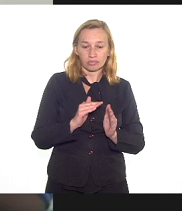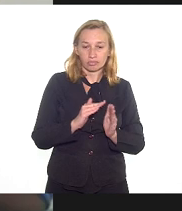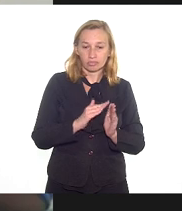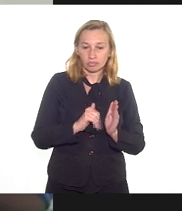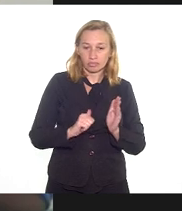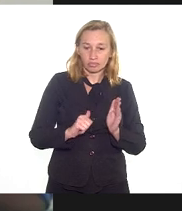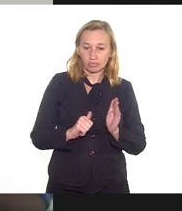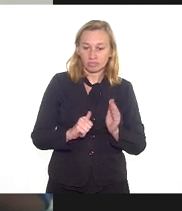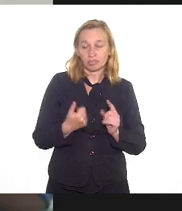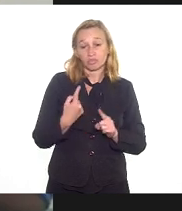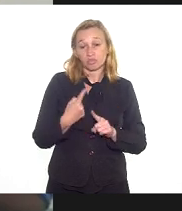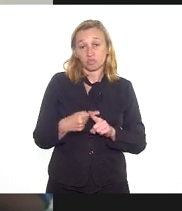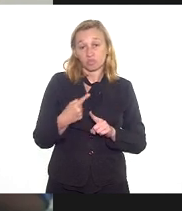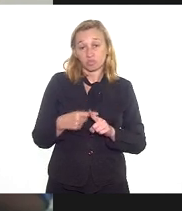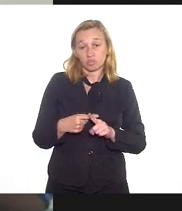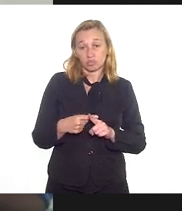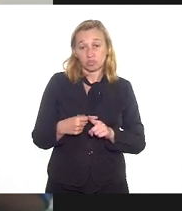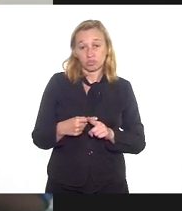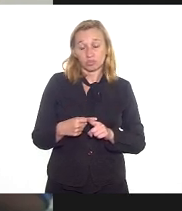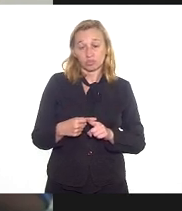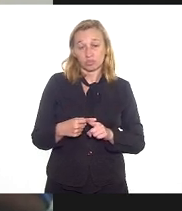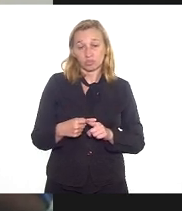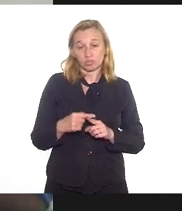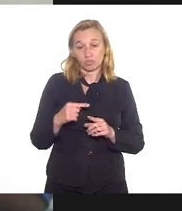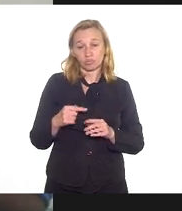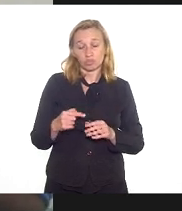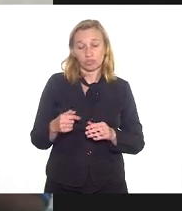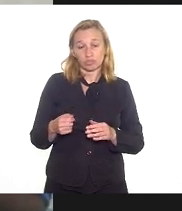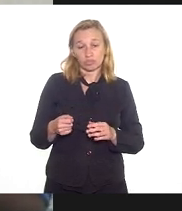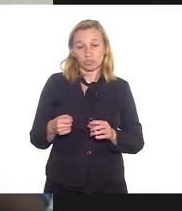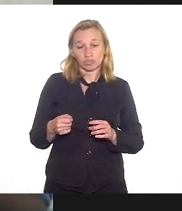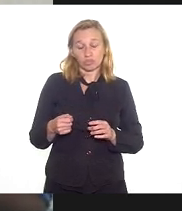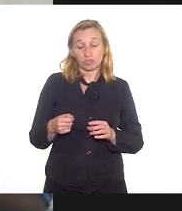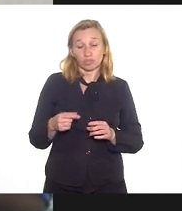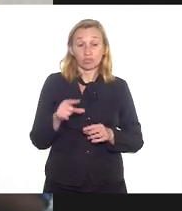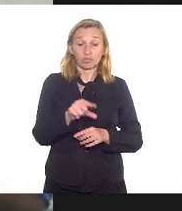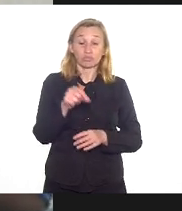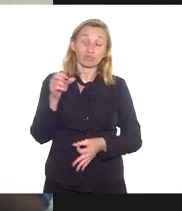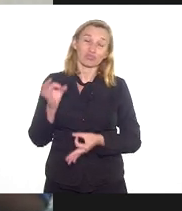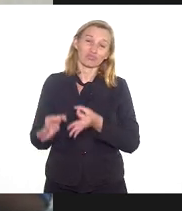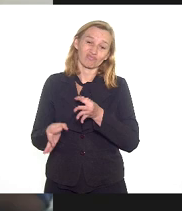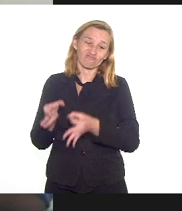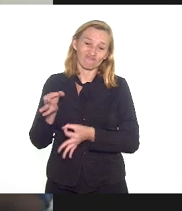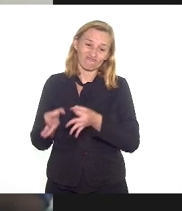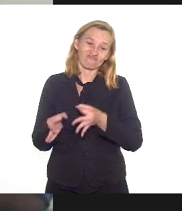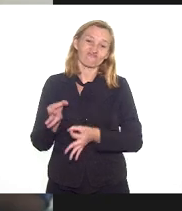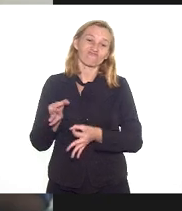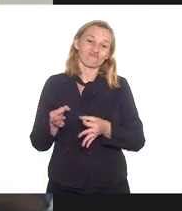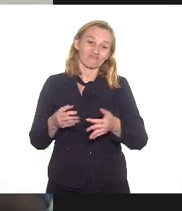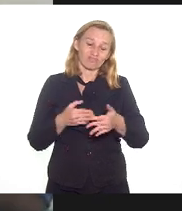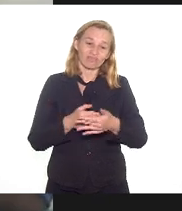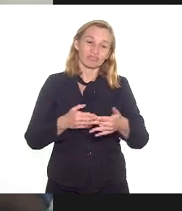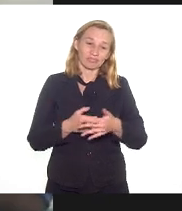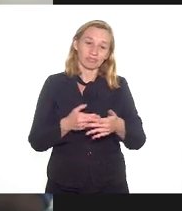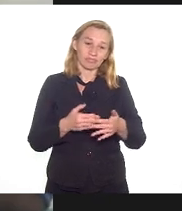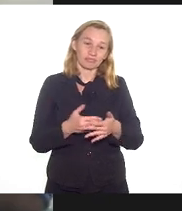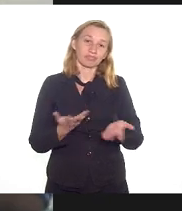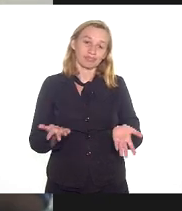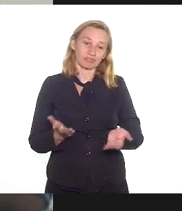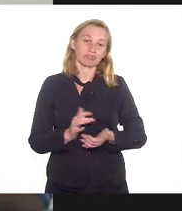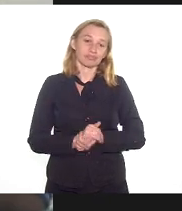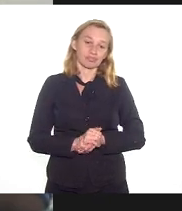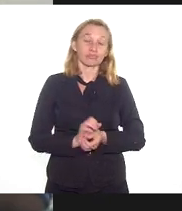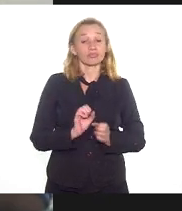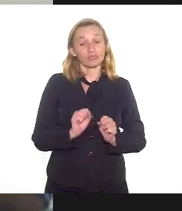rejeitá-la, porque tem uma coisa que submete a uma decisão judicial, então restringe a esfera judicial.